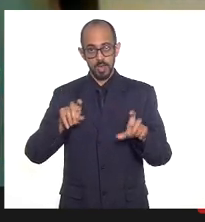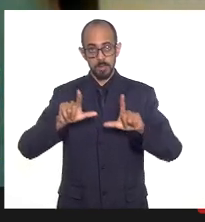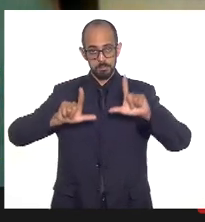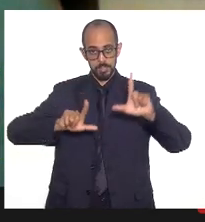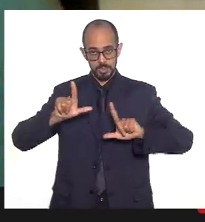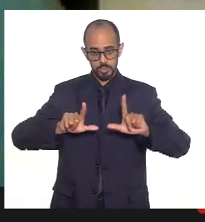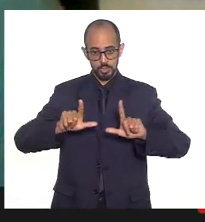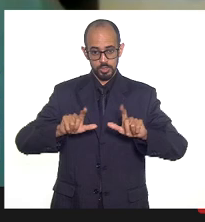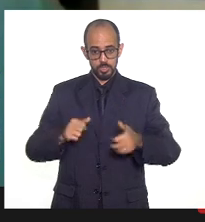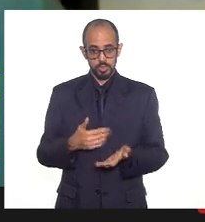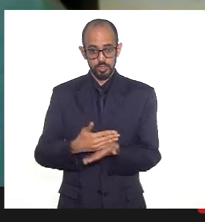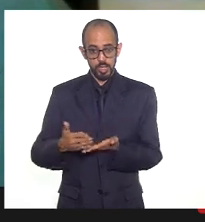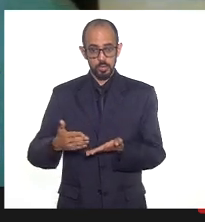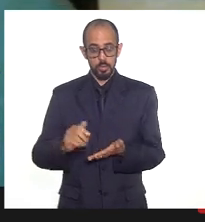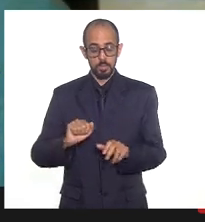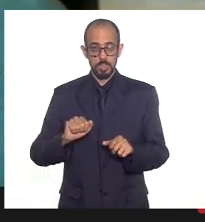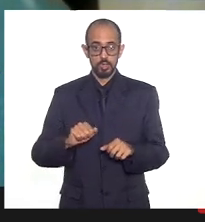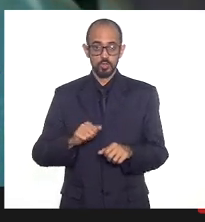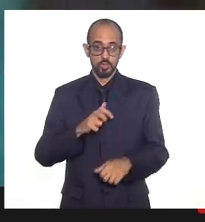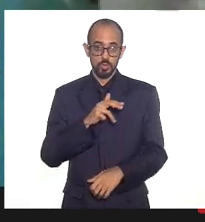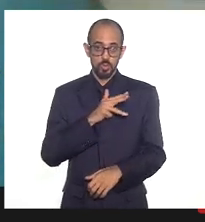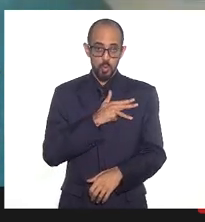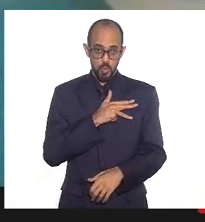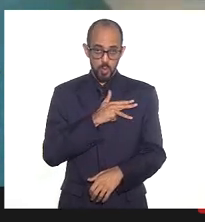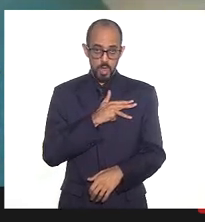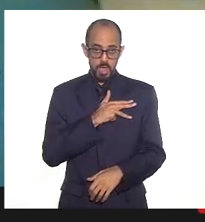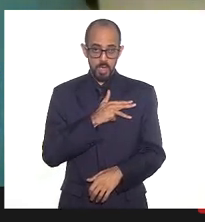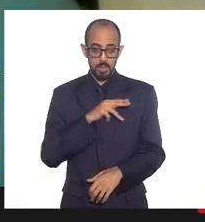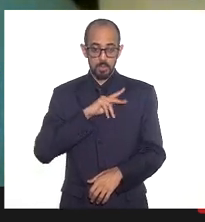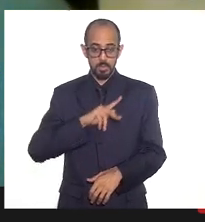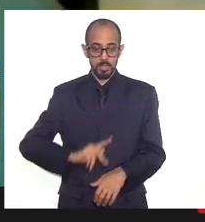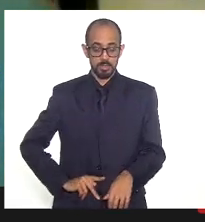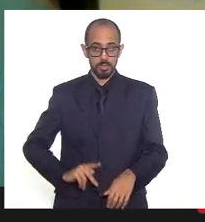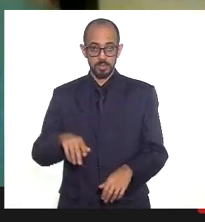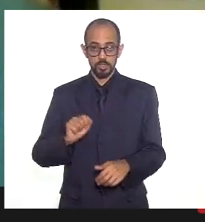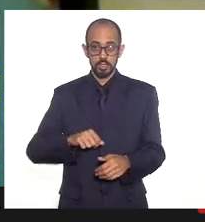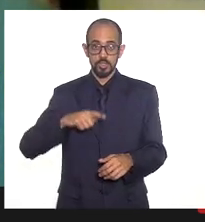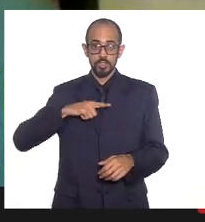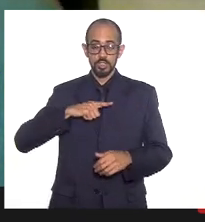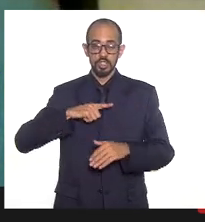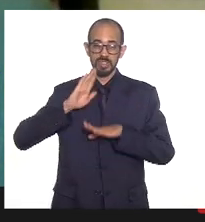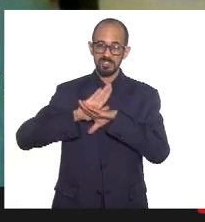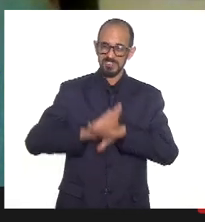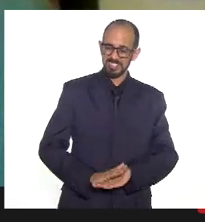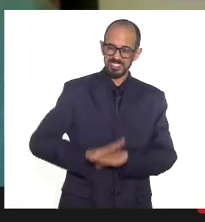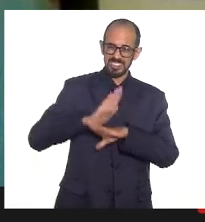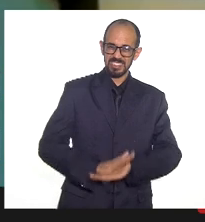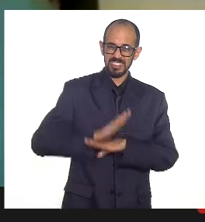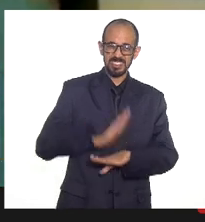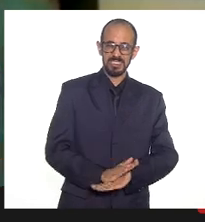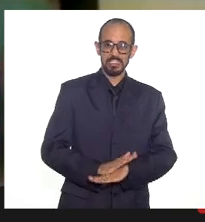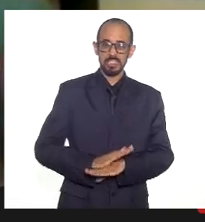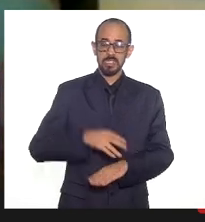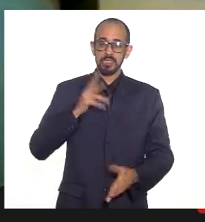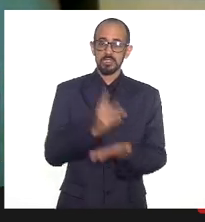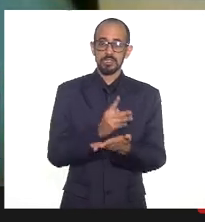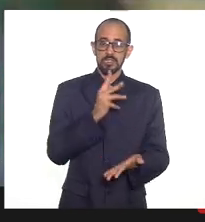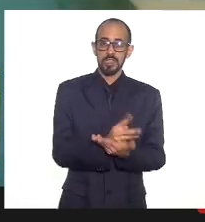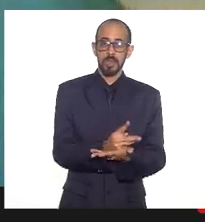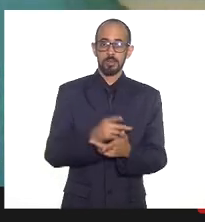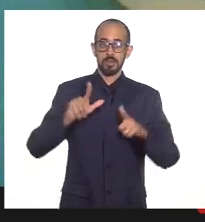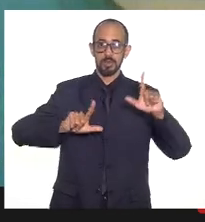estávamos no início do governo Lula, a mídia massacrava o governo dia e noite, massacrava. E nós,